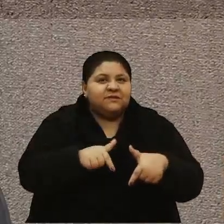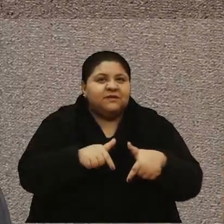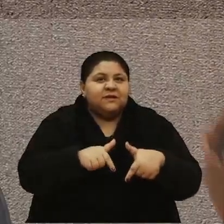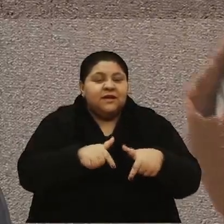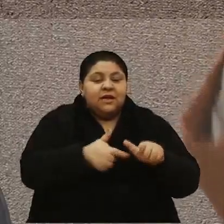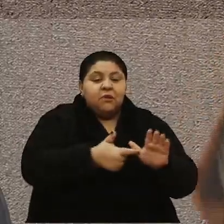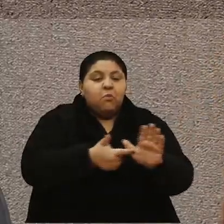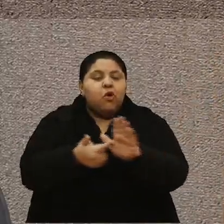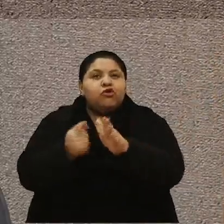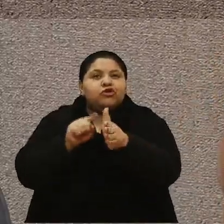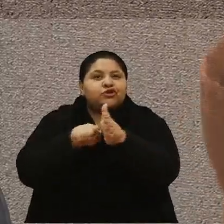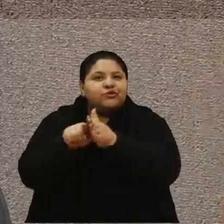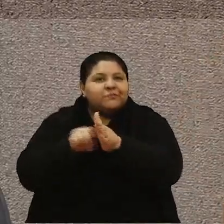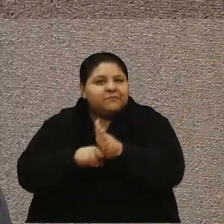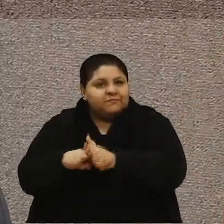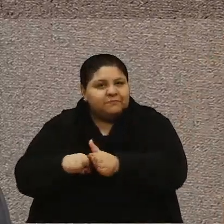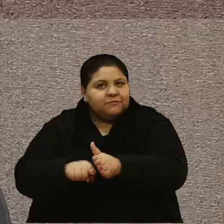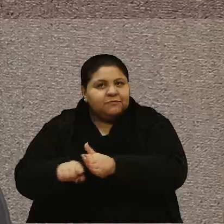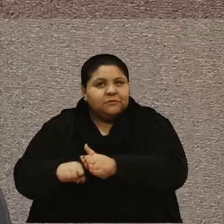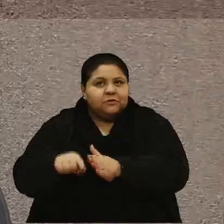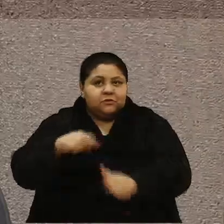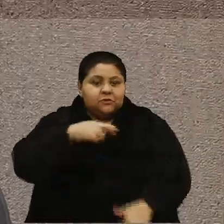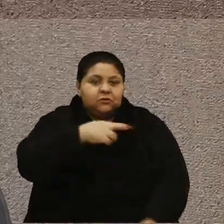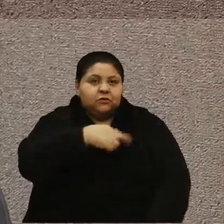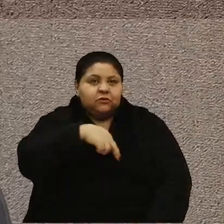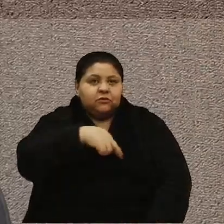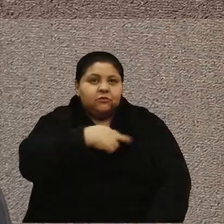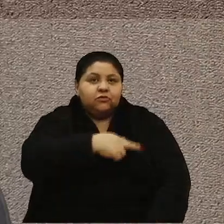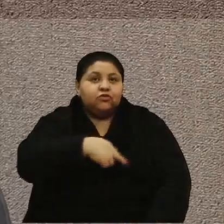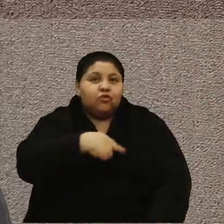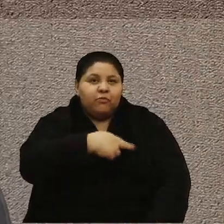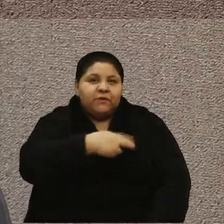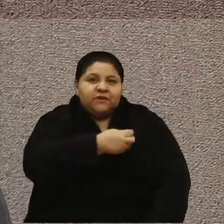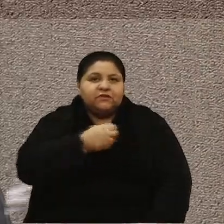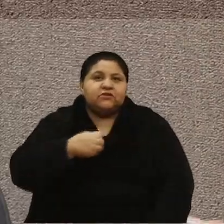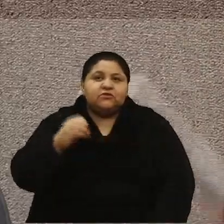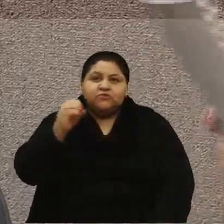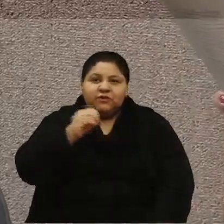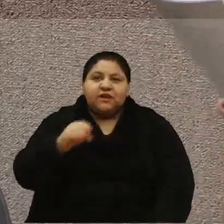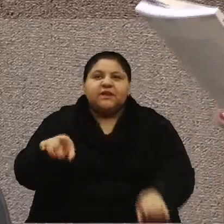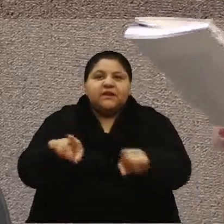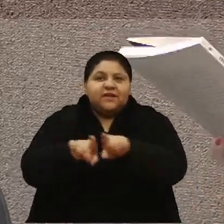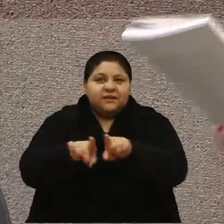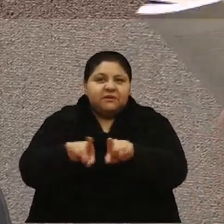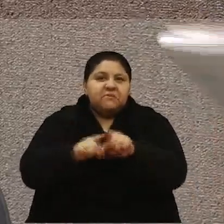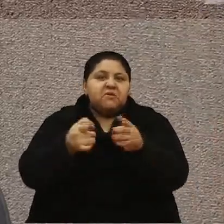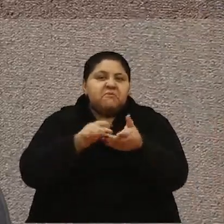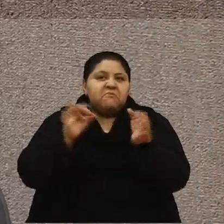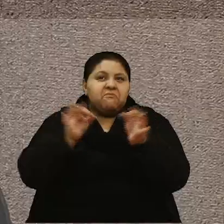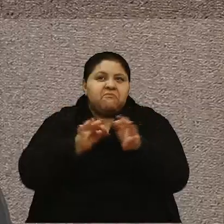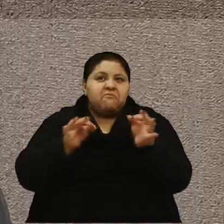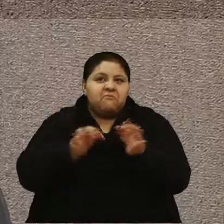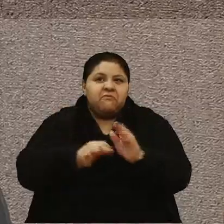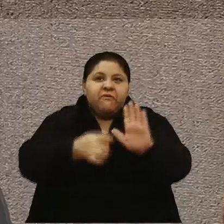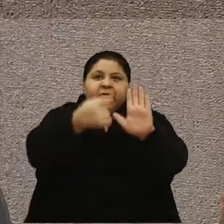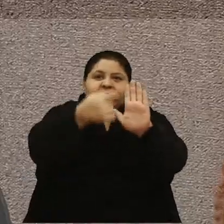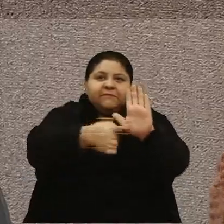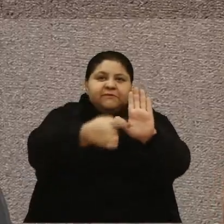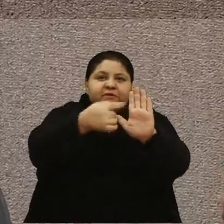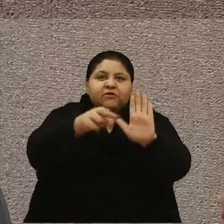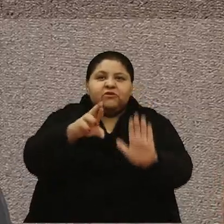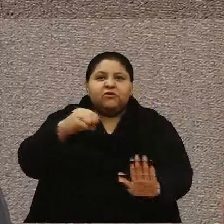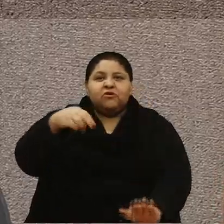análise, né? Vem a partir do romance número 0, do Humberto Eco, que também é uma obra incrível. Então, Ronaldo Velho Bueno, muito obrigada.